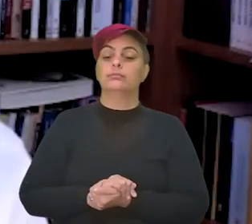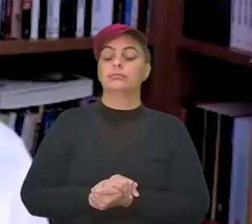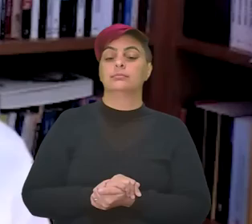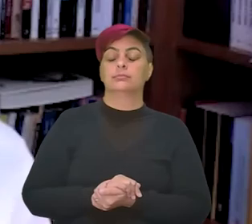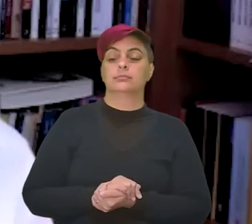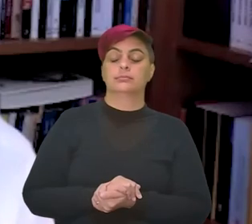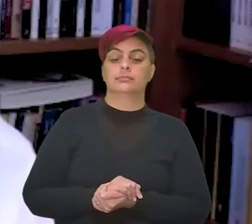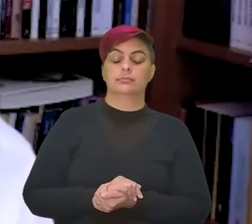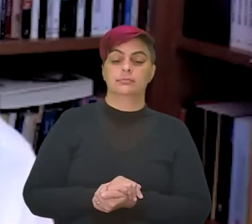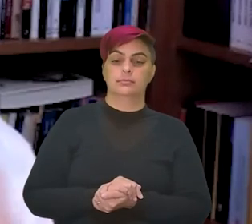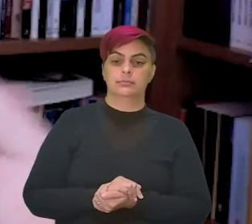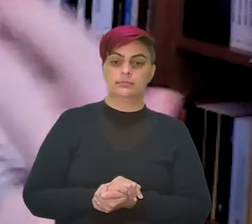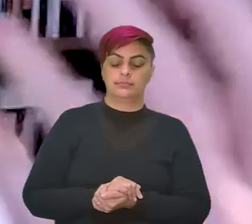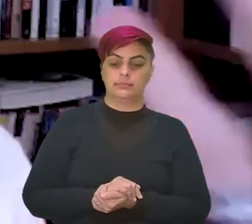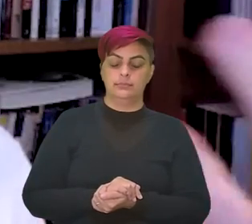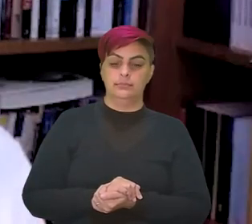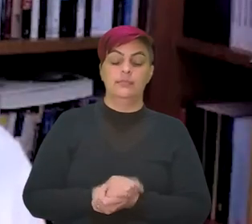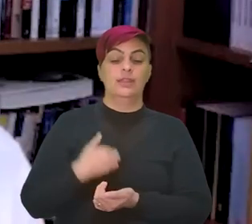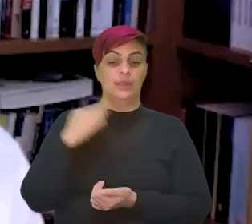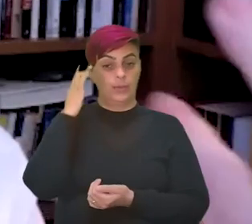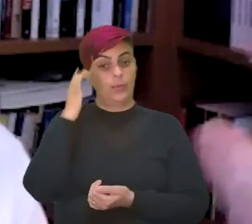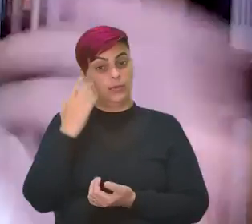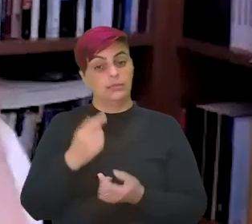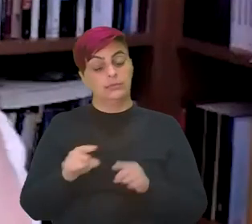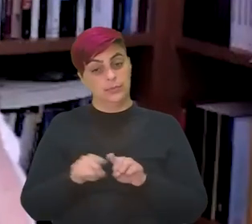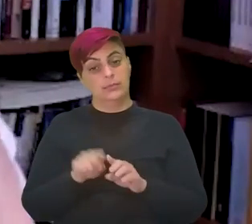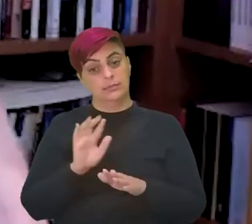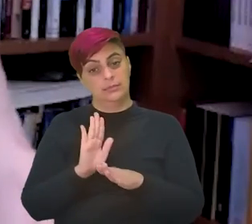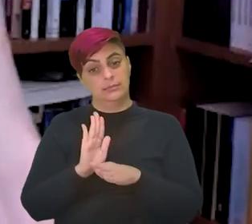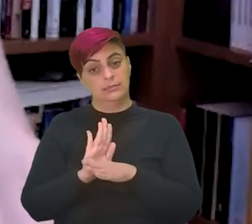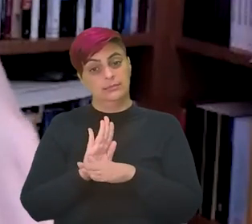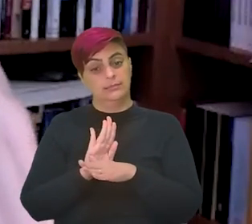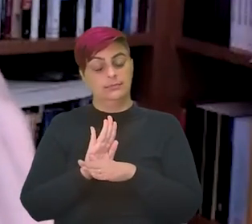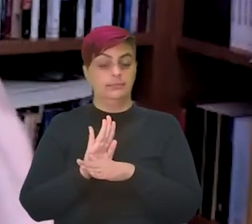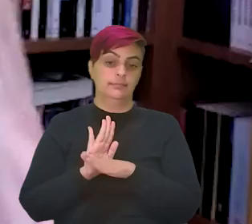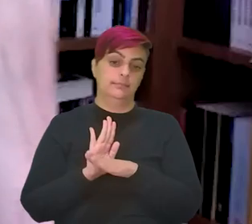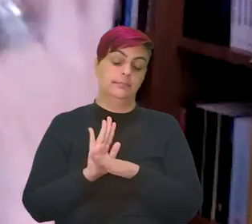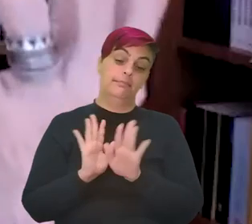Então, Coral Gardens and the Magic, eu acho que isso também ajuda.